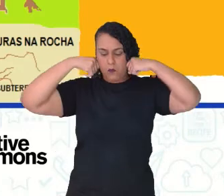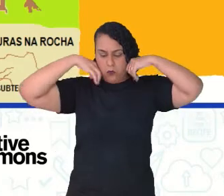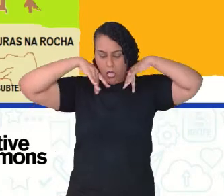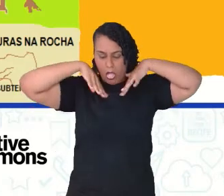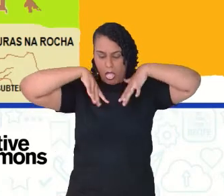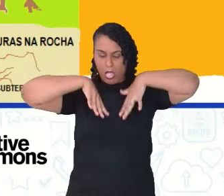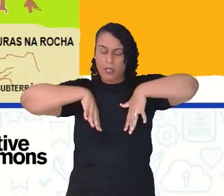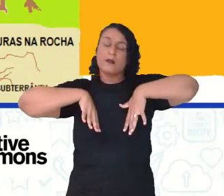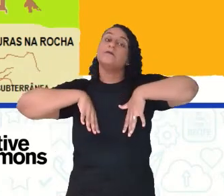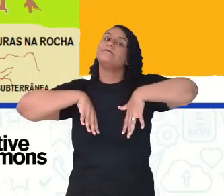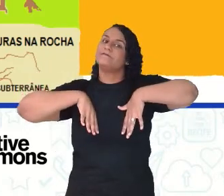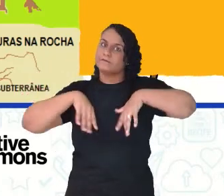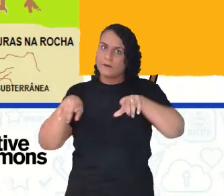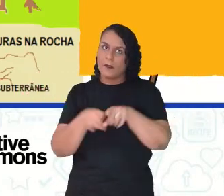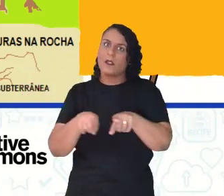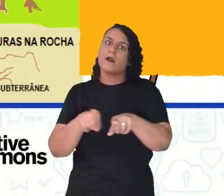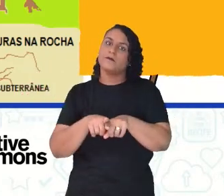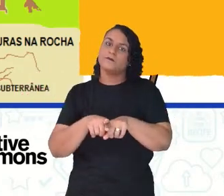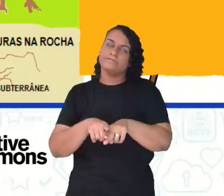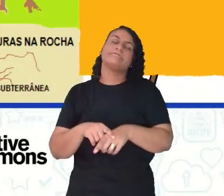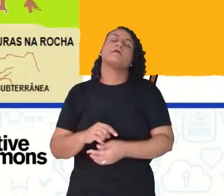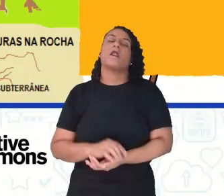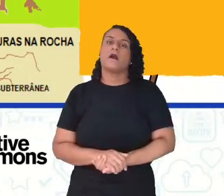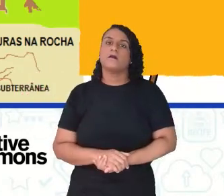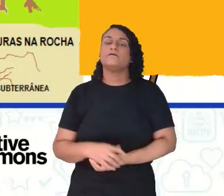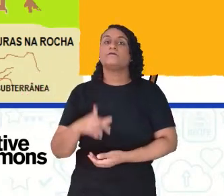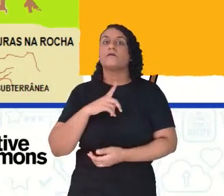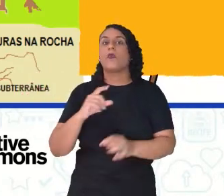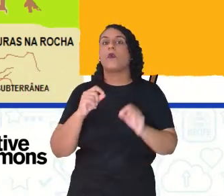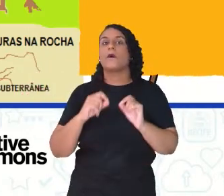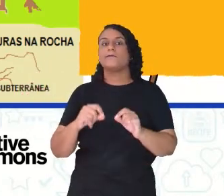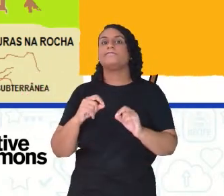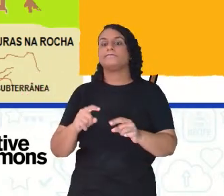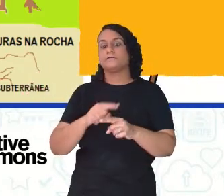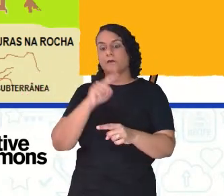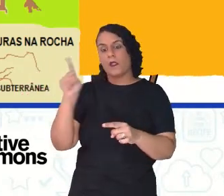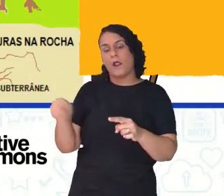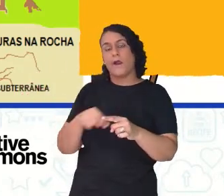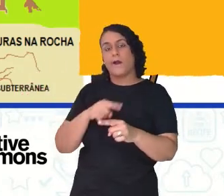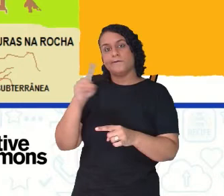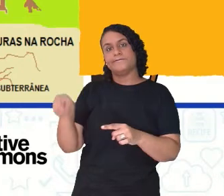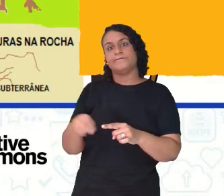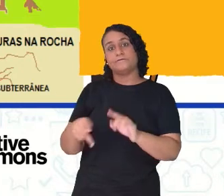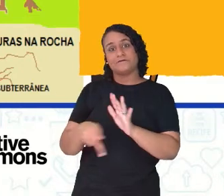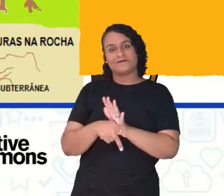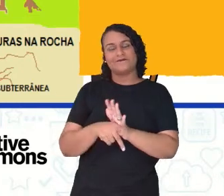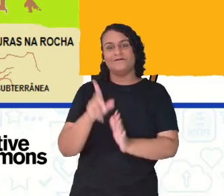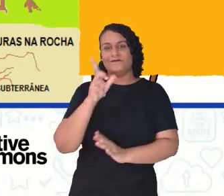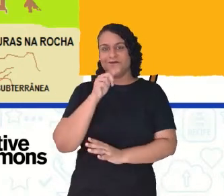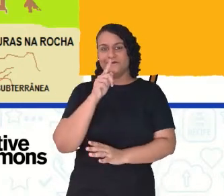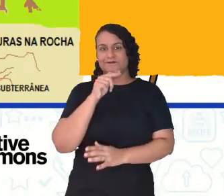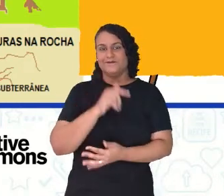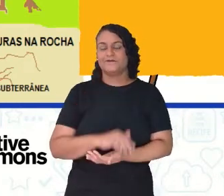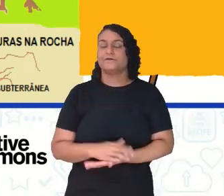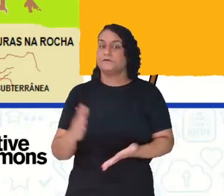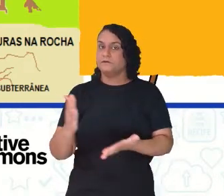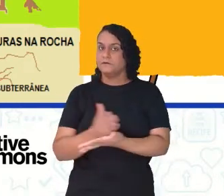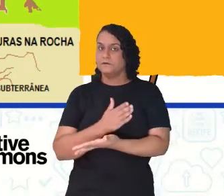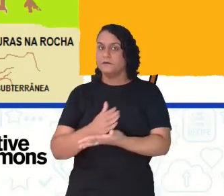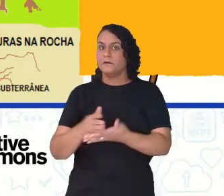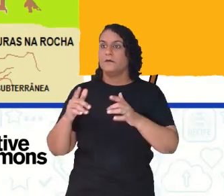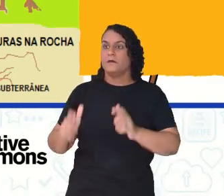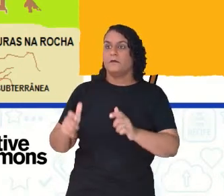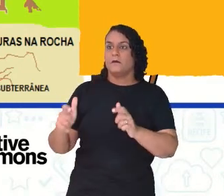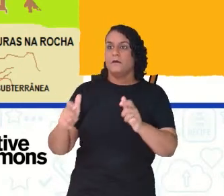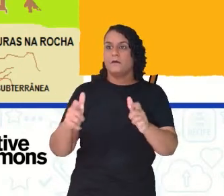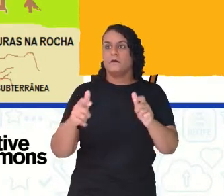água do nosso corpo também vai, né, compor aí esse ciclo hidrológico. Vejam que, em alguns lugares, o